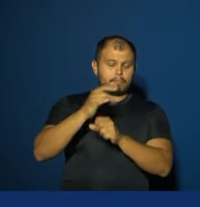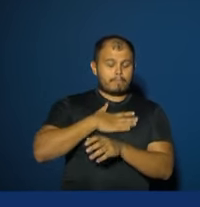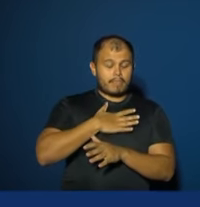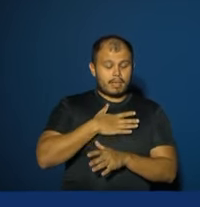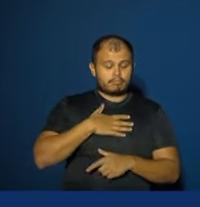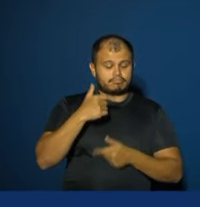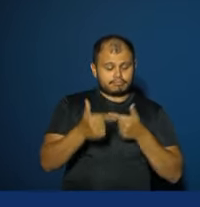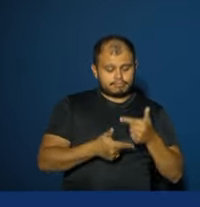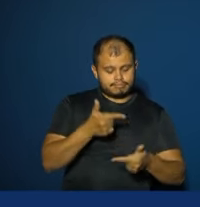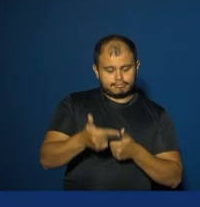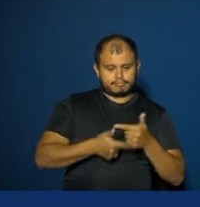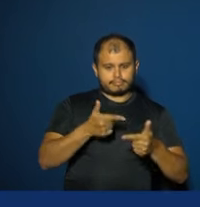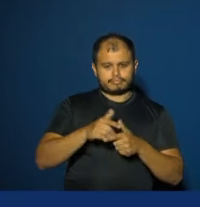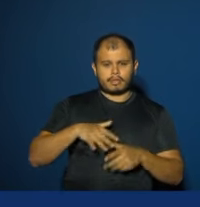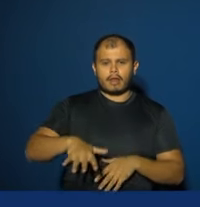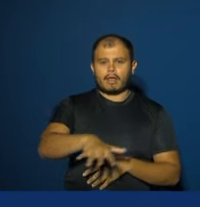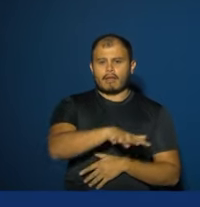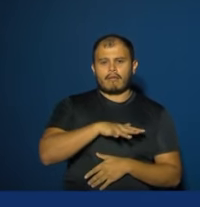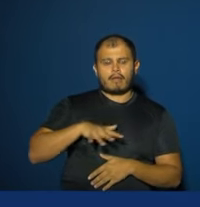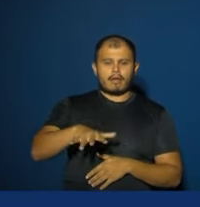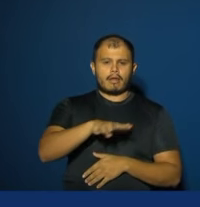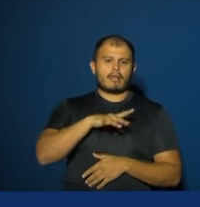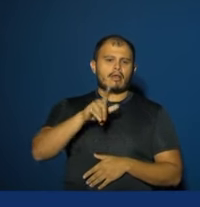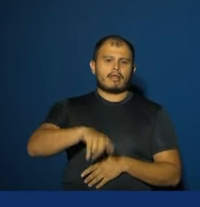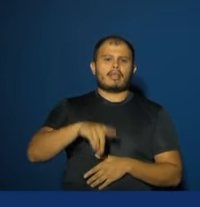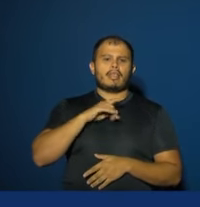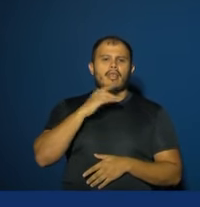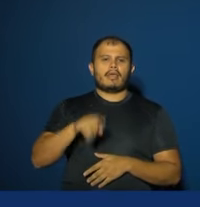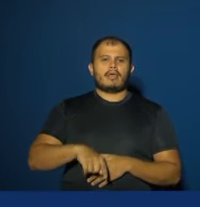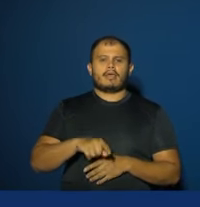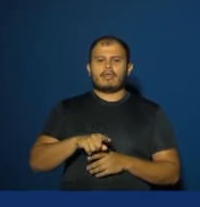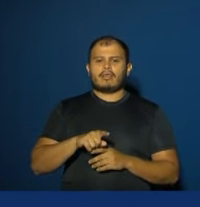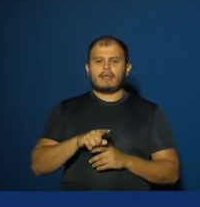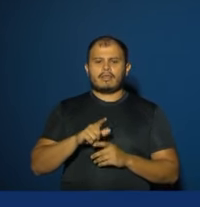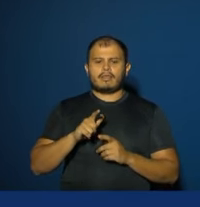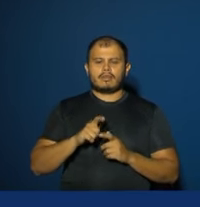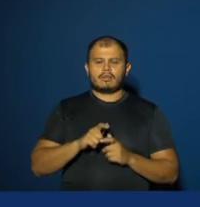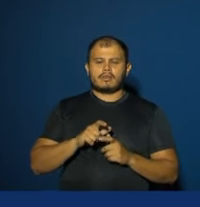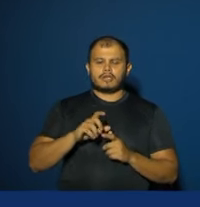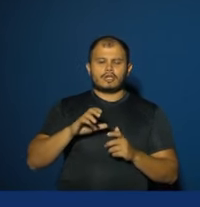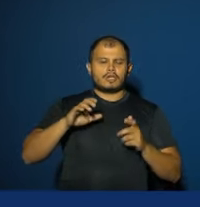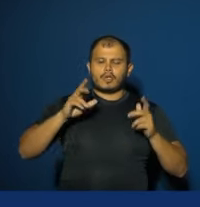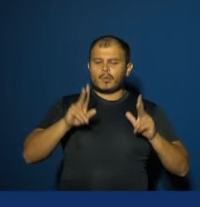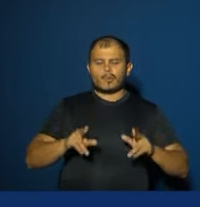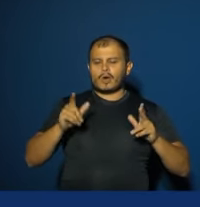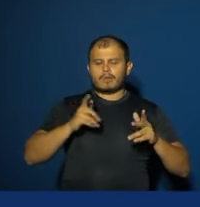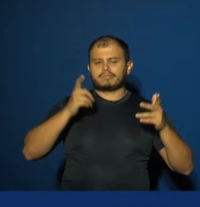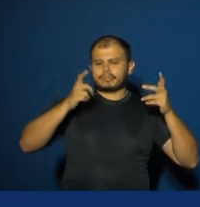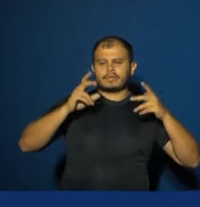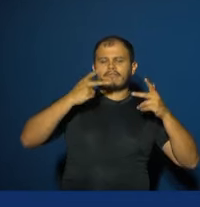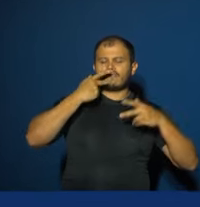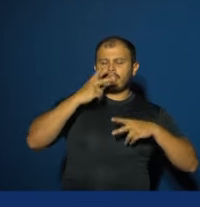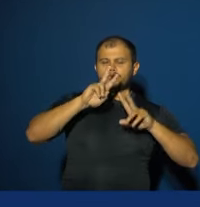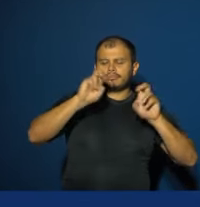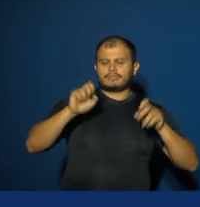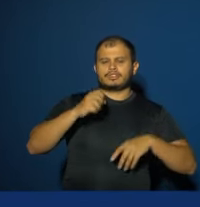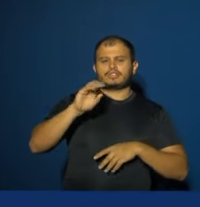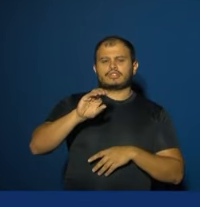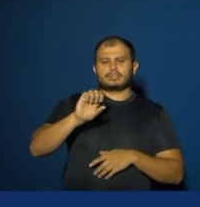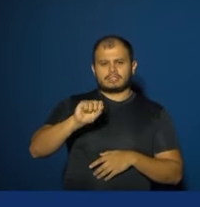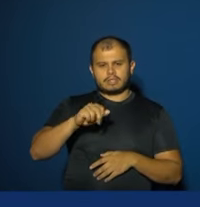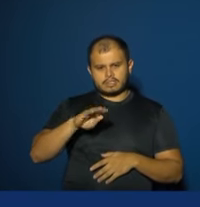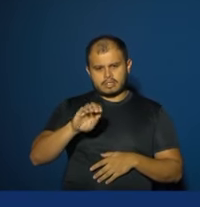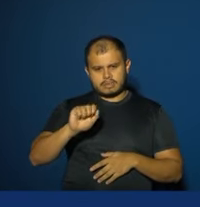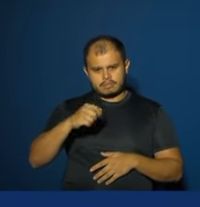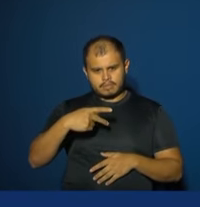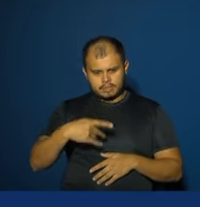setor ele era com esse com chapéu de benca né até falando de Sabesp lá em fizemos o IPO